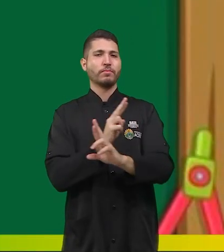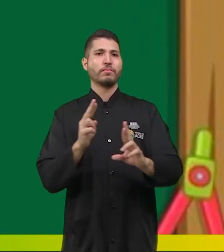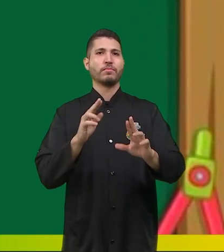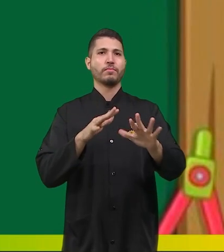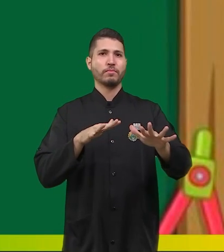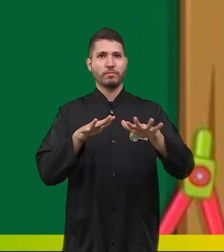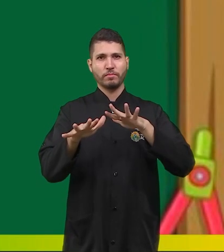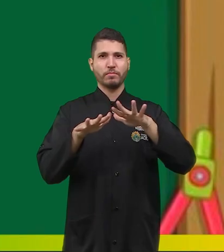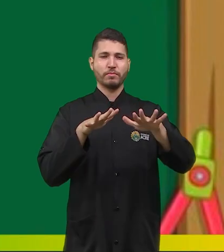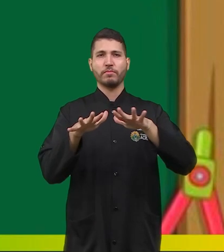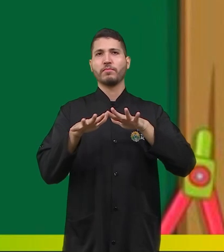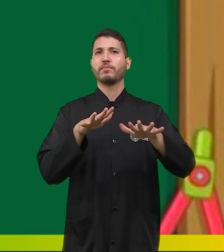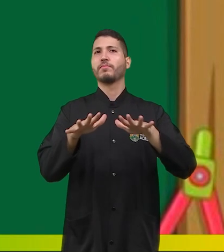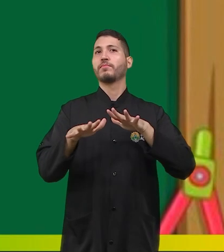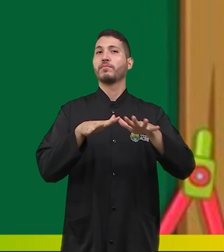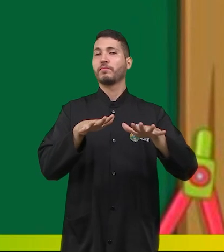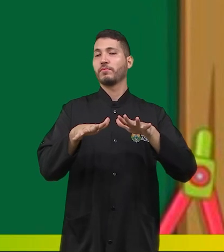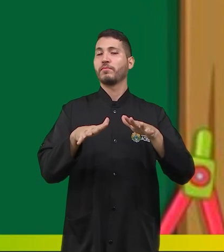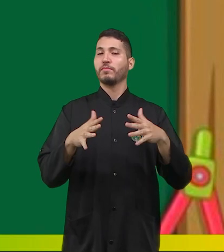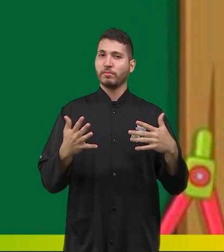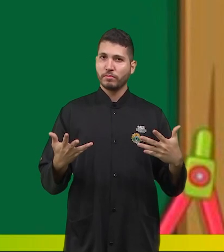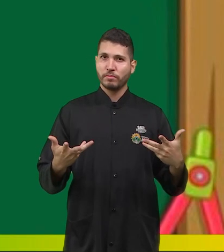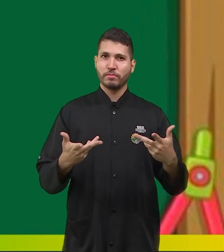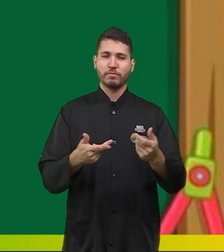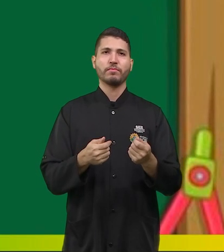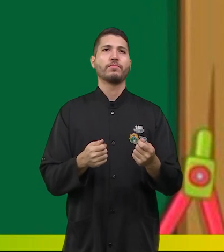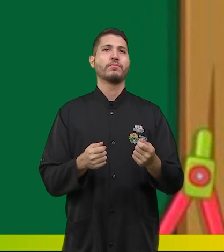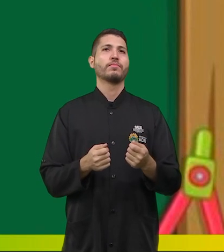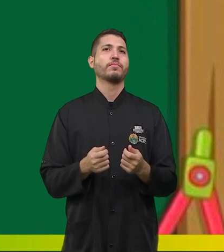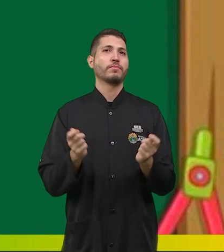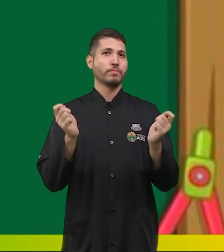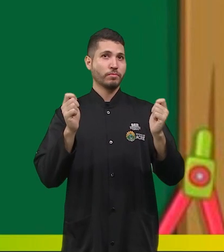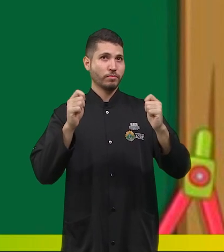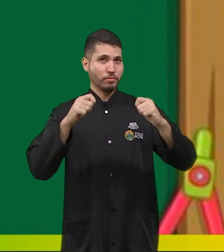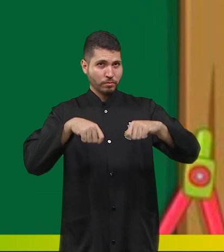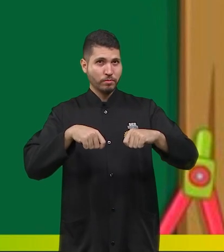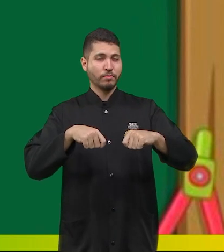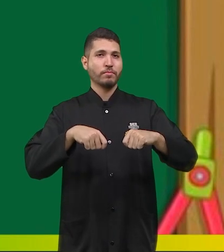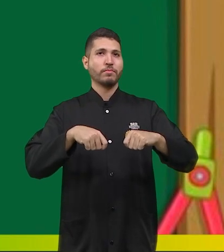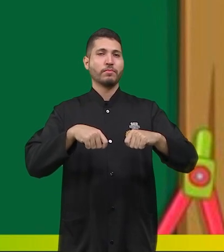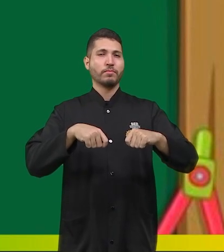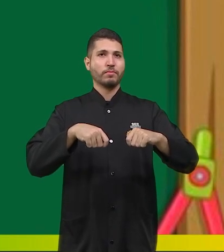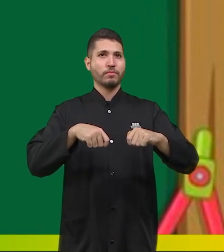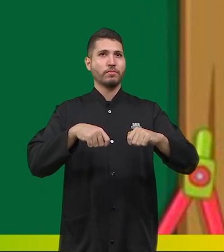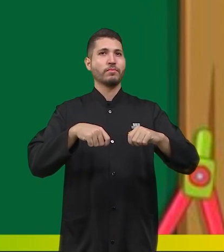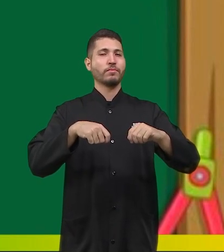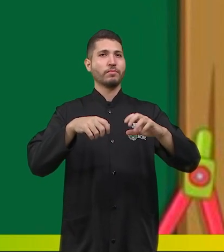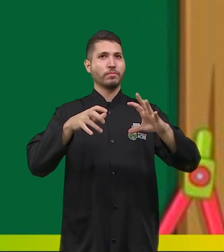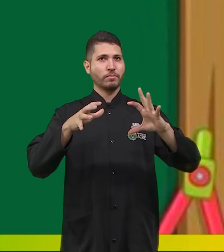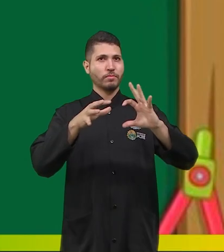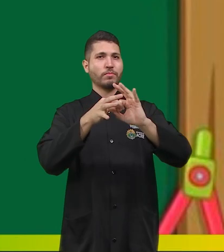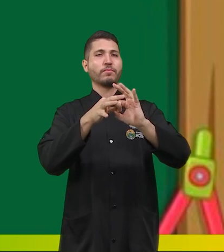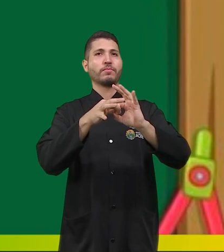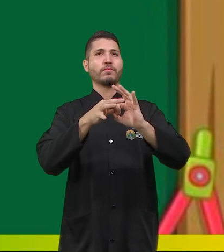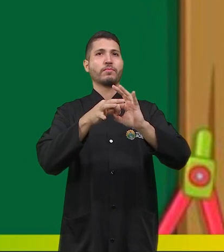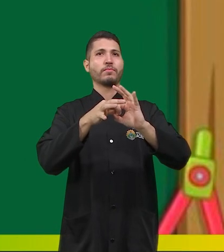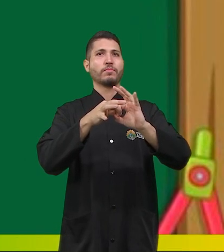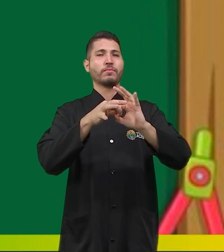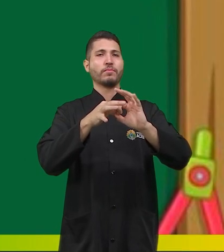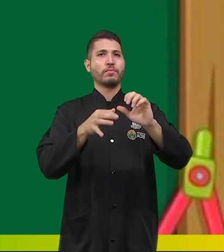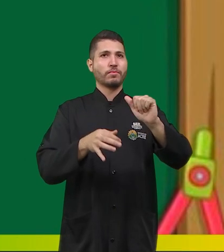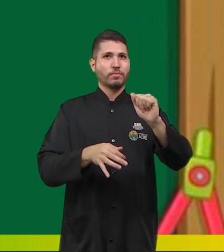movimento com eficiência. Então aqui, ó, essas capacidades estão diretamente ligadas à aptidão